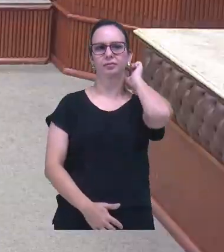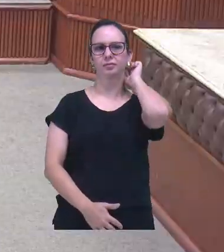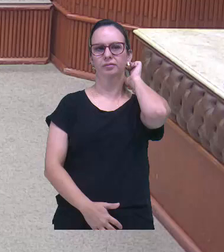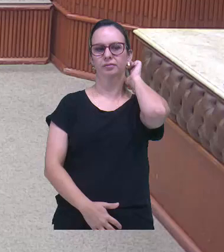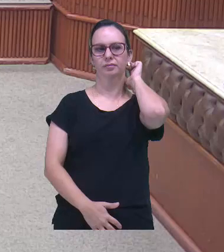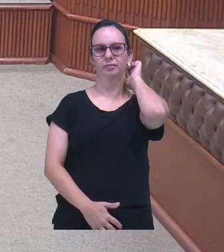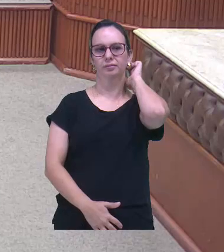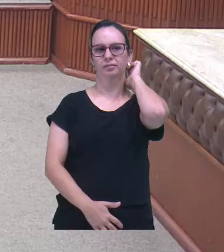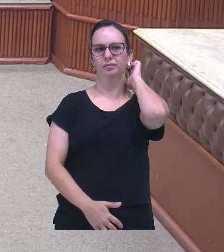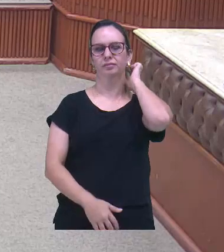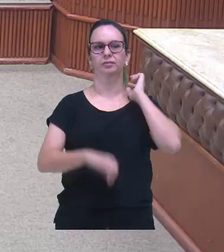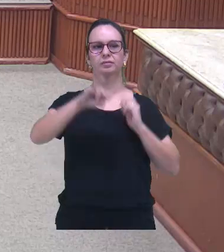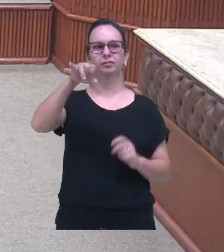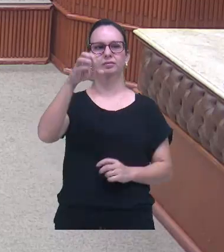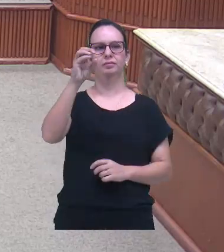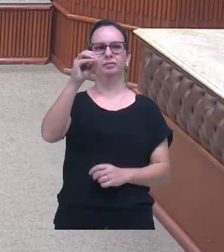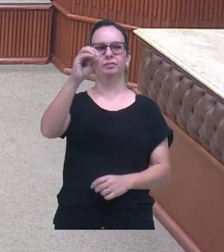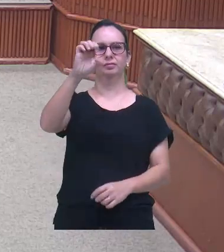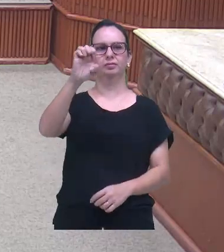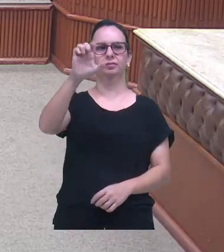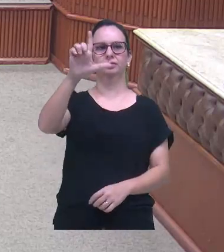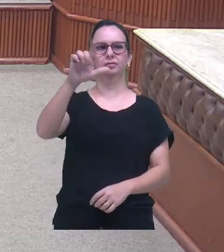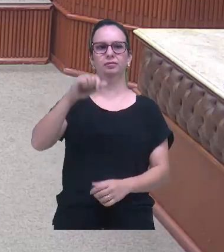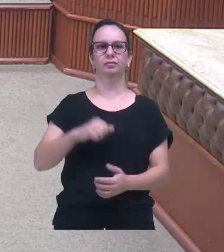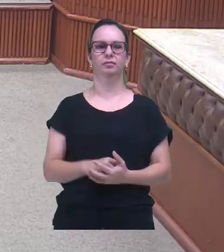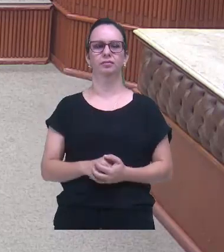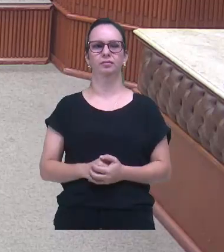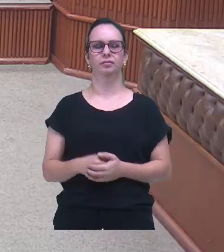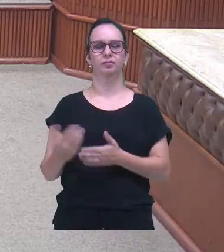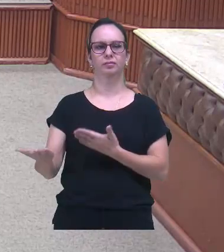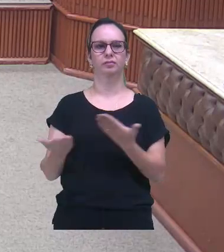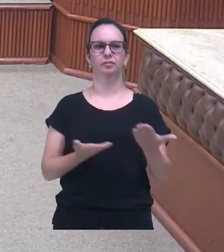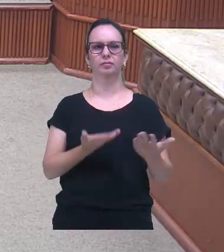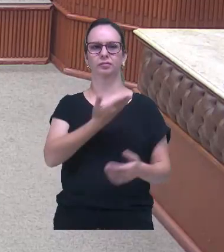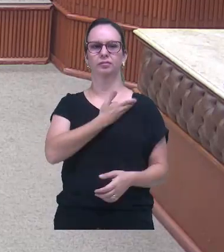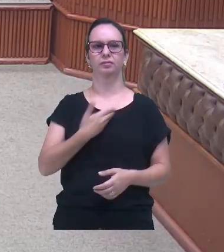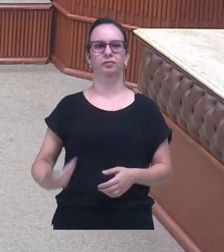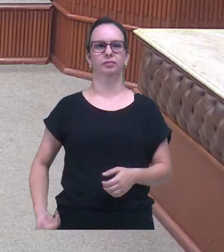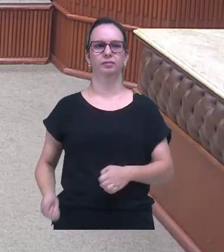O senhor Joel Jacinto de Souza, funcionário público estadual.